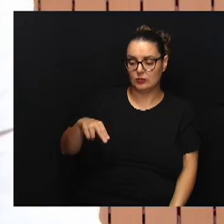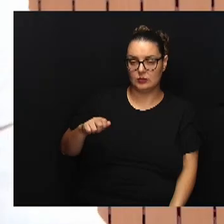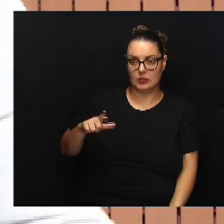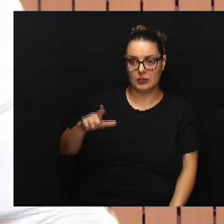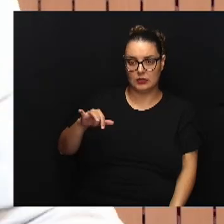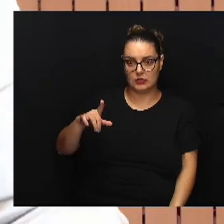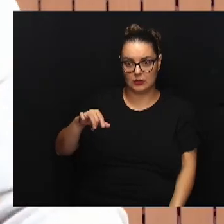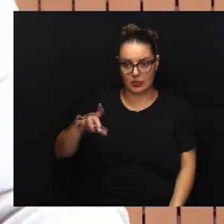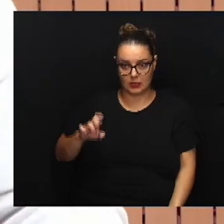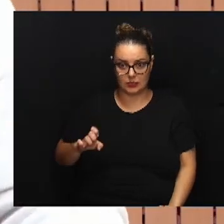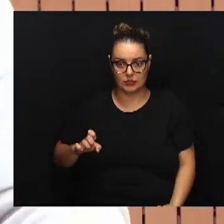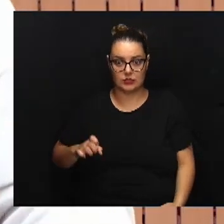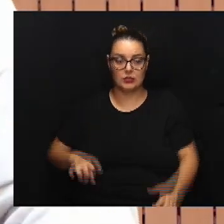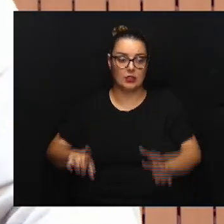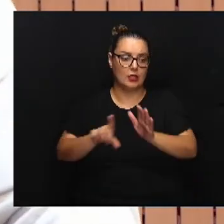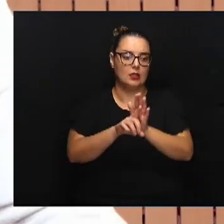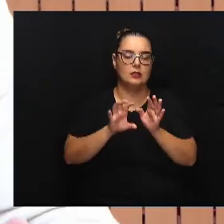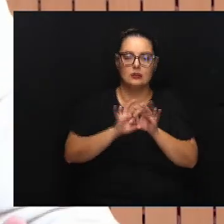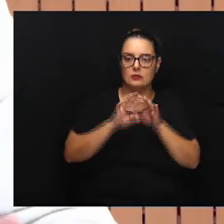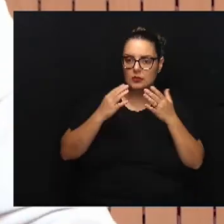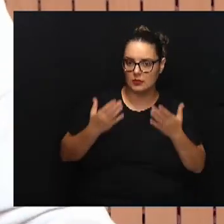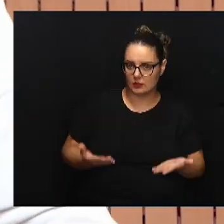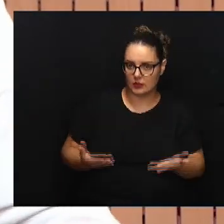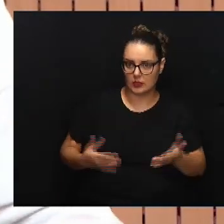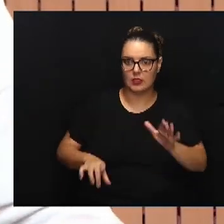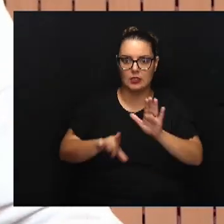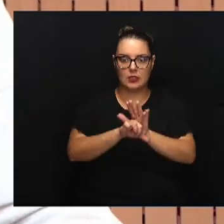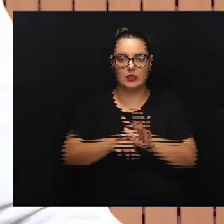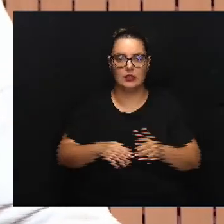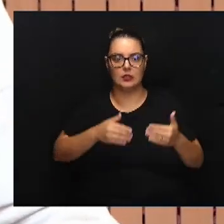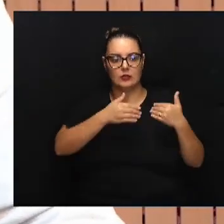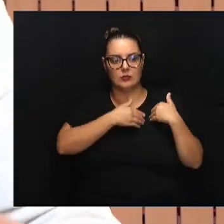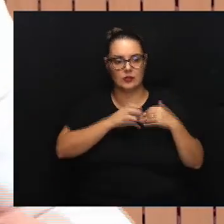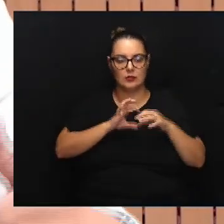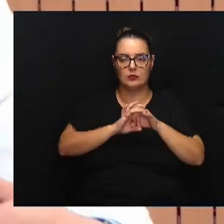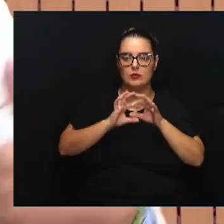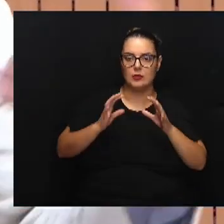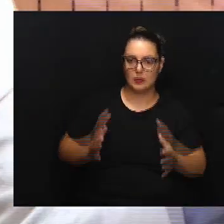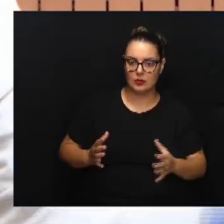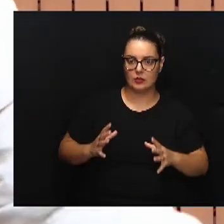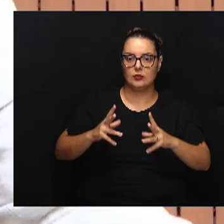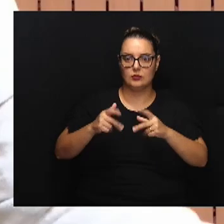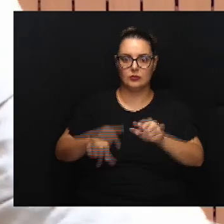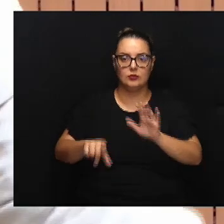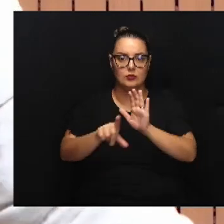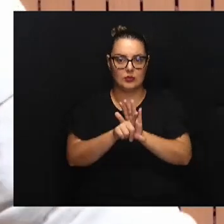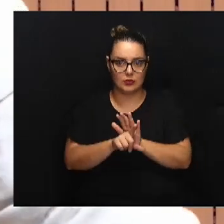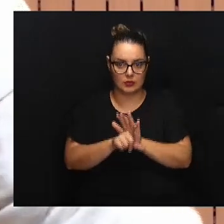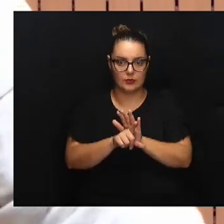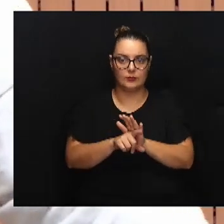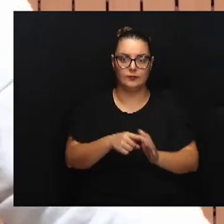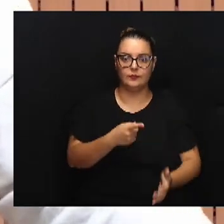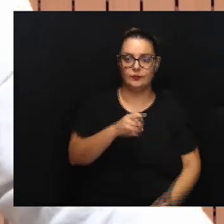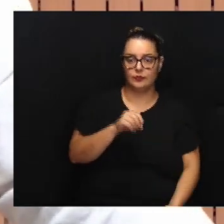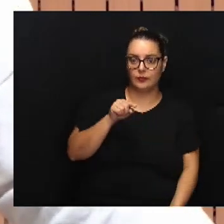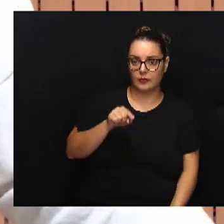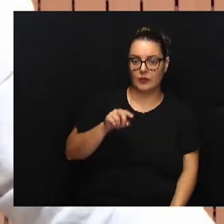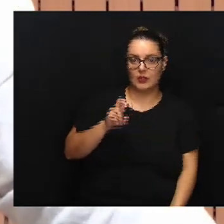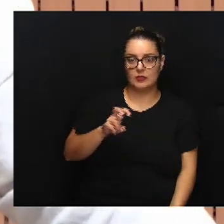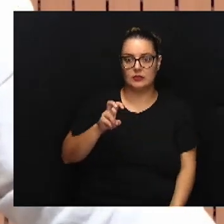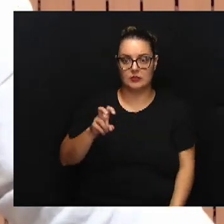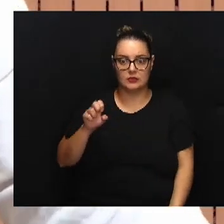lei permite, dentro daquilo que a lei de responsabilidade fiscal permite, daquilo que a lei